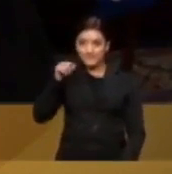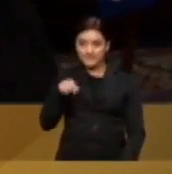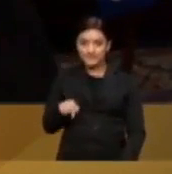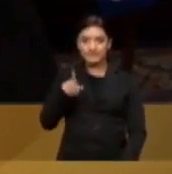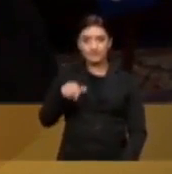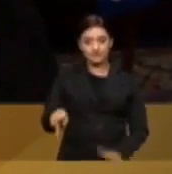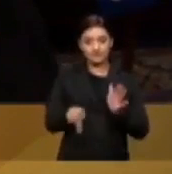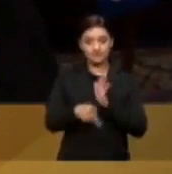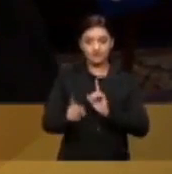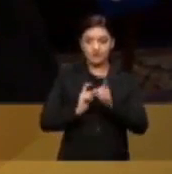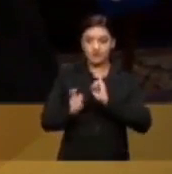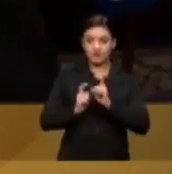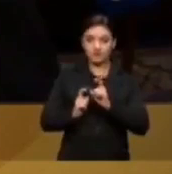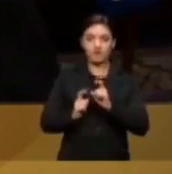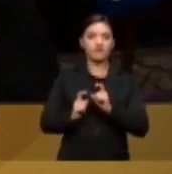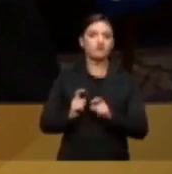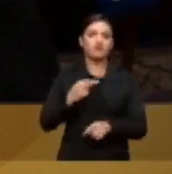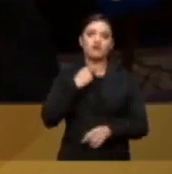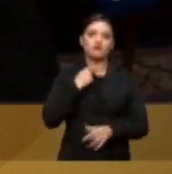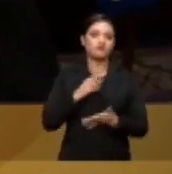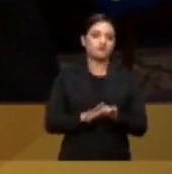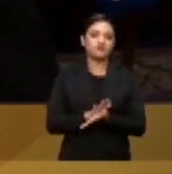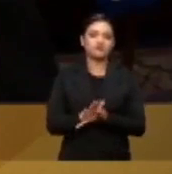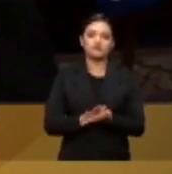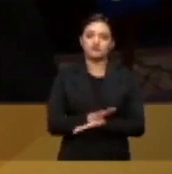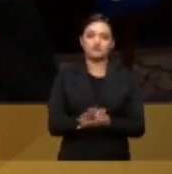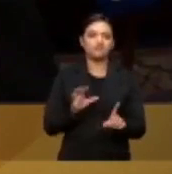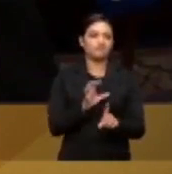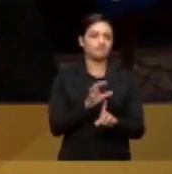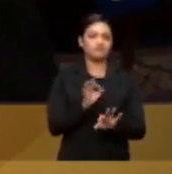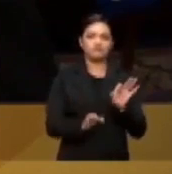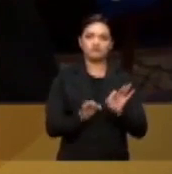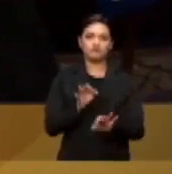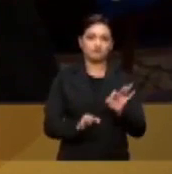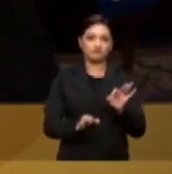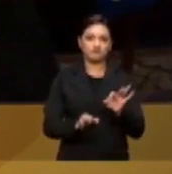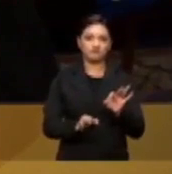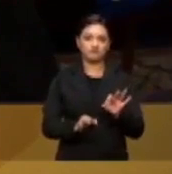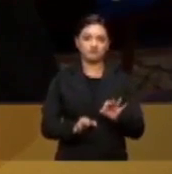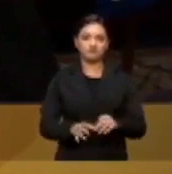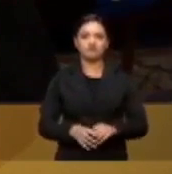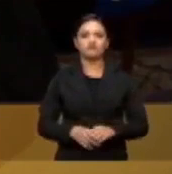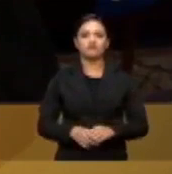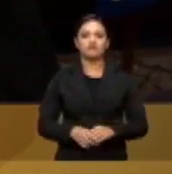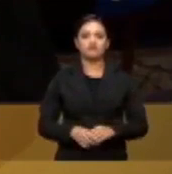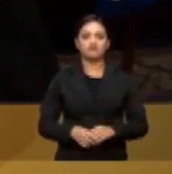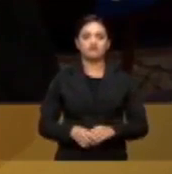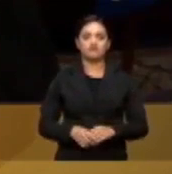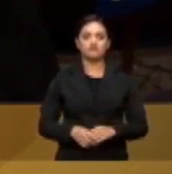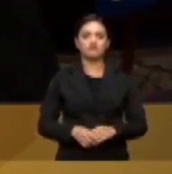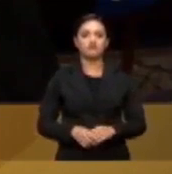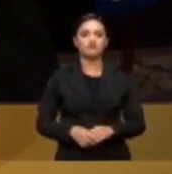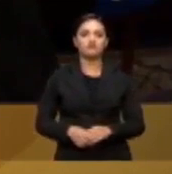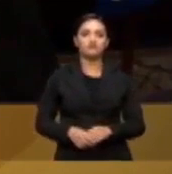cunho administrativo, não podendo, data vênia, repito mais uma vez, interferir no exercício da função judicial jurisdicional, que a